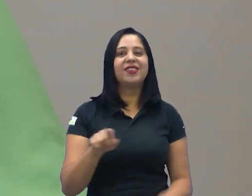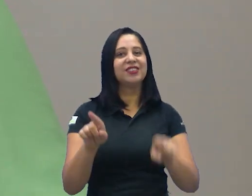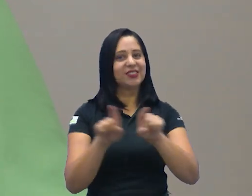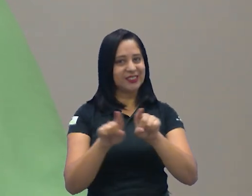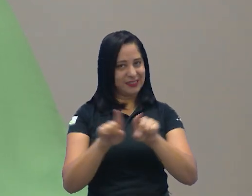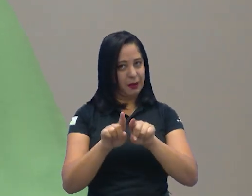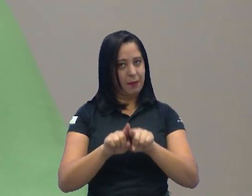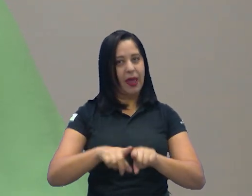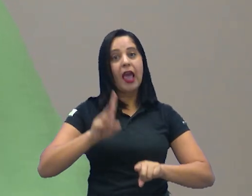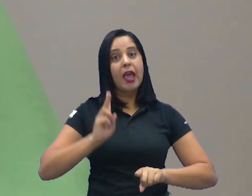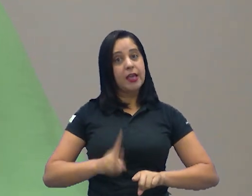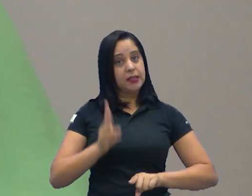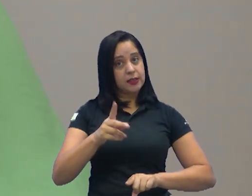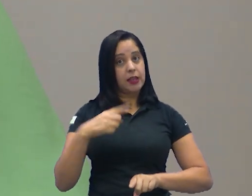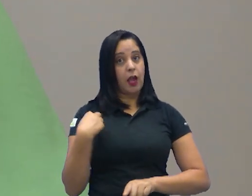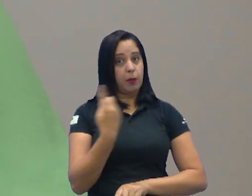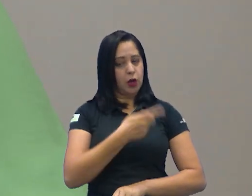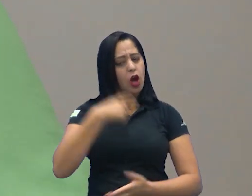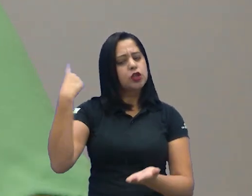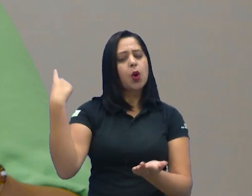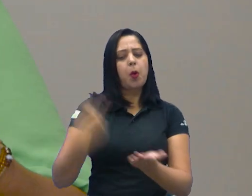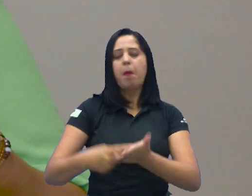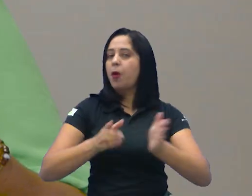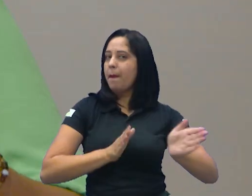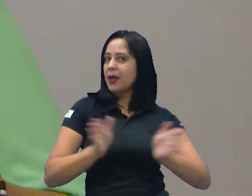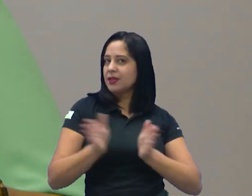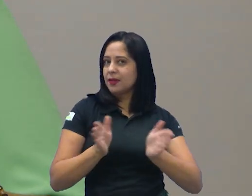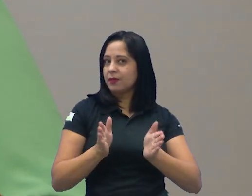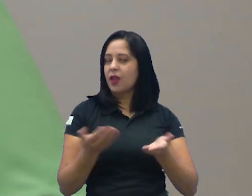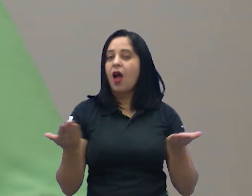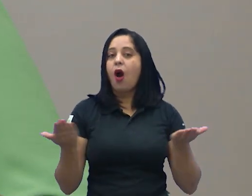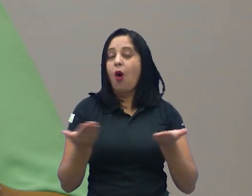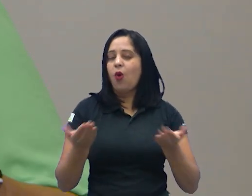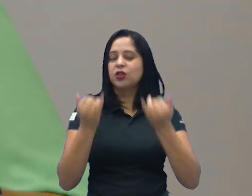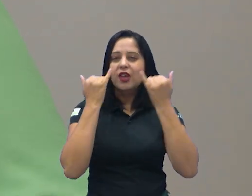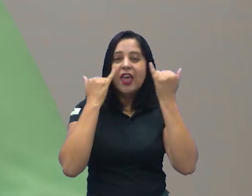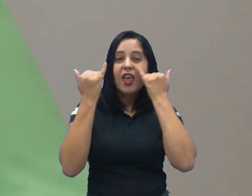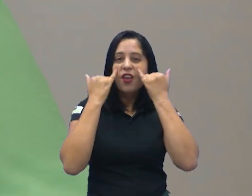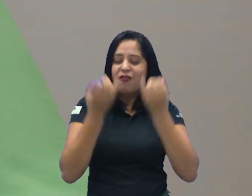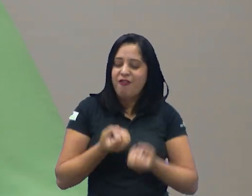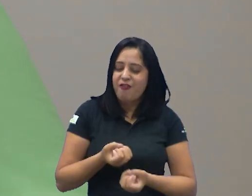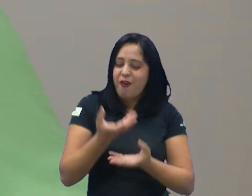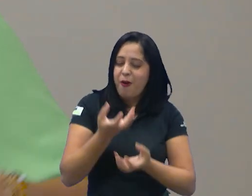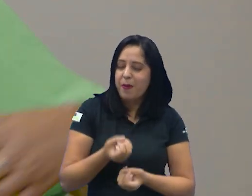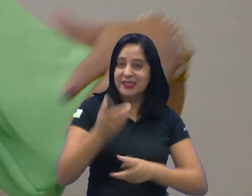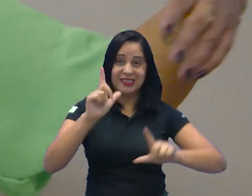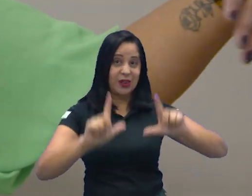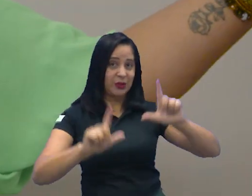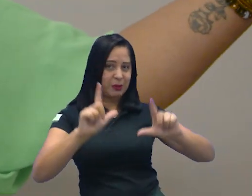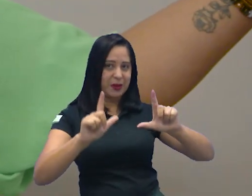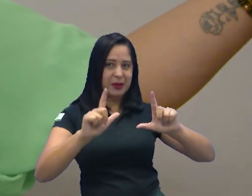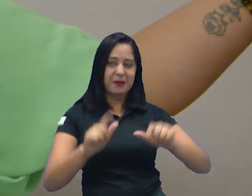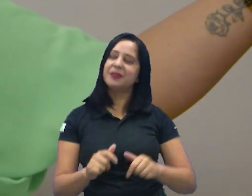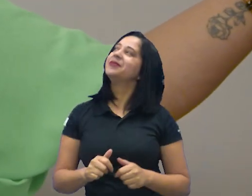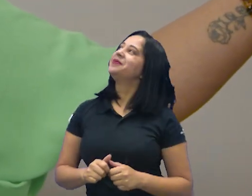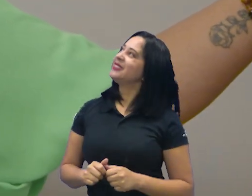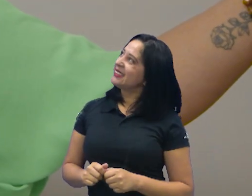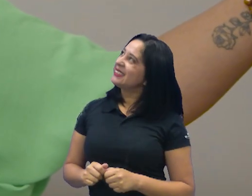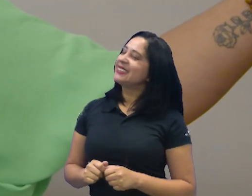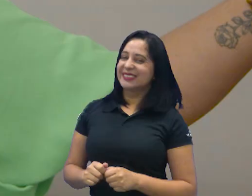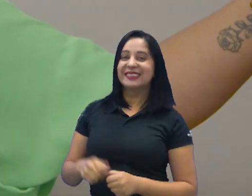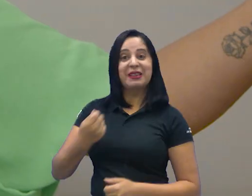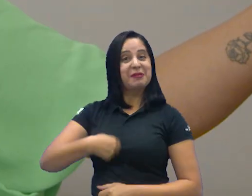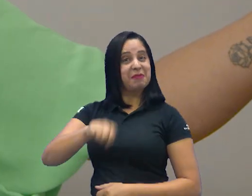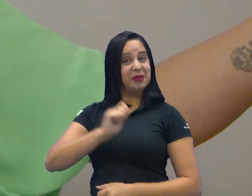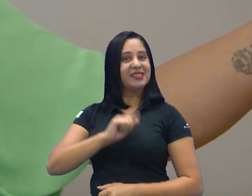compromisso sempre com acessibilidade, quem leva as informações desse De Bem com Você, tá aqui ó, do meu ladinho a Ana